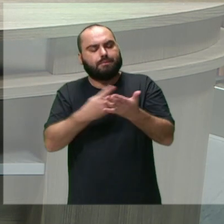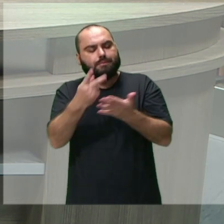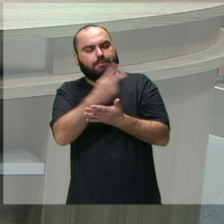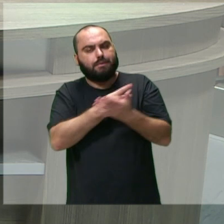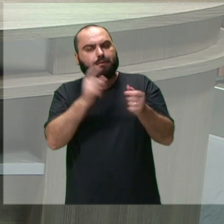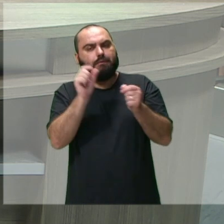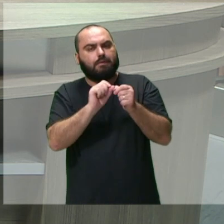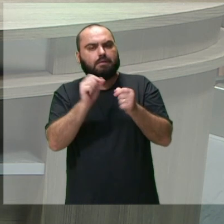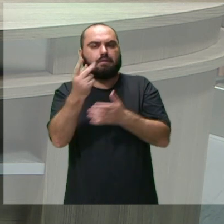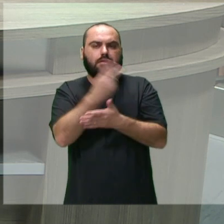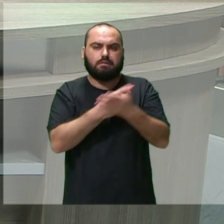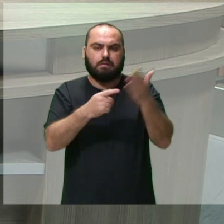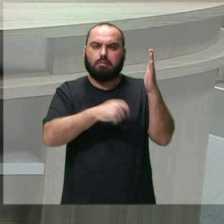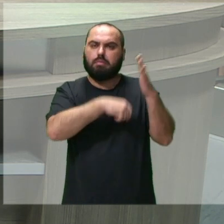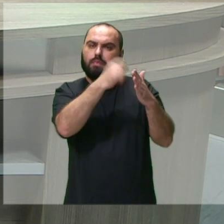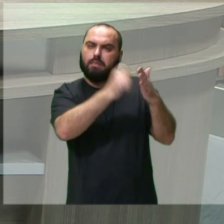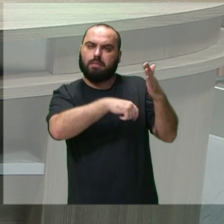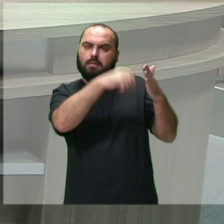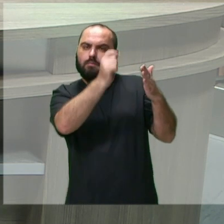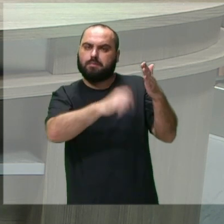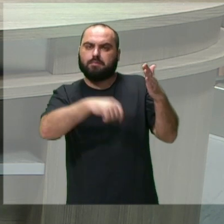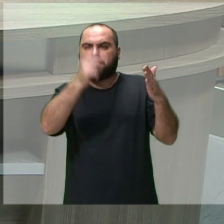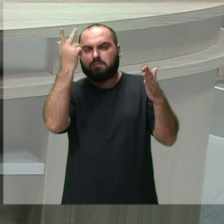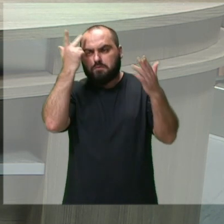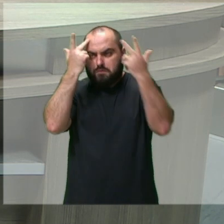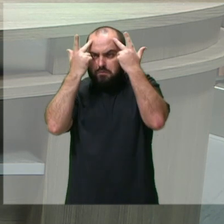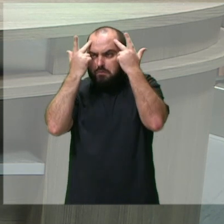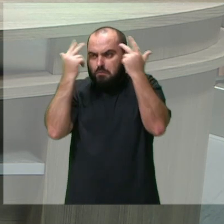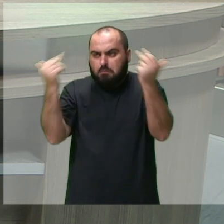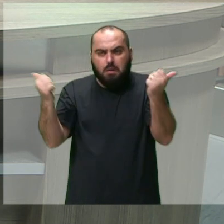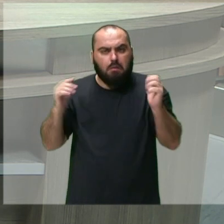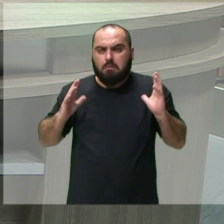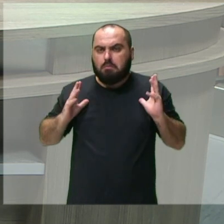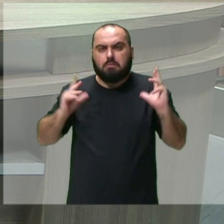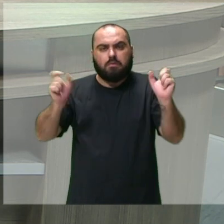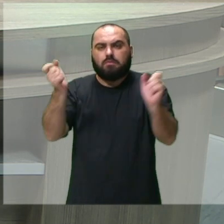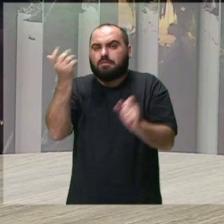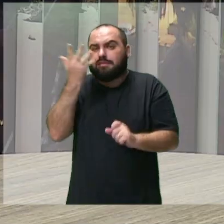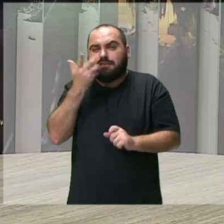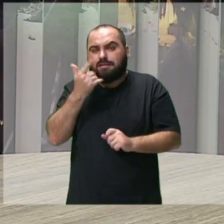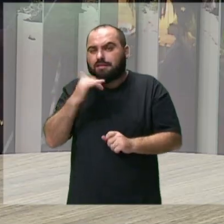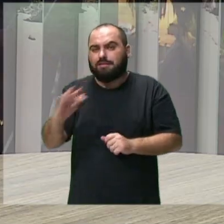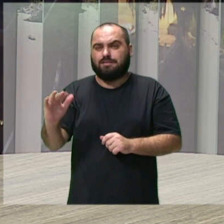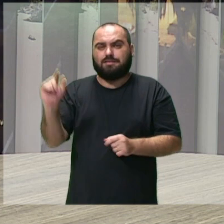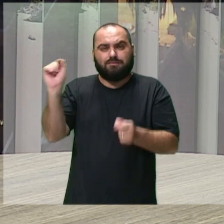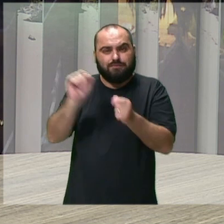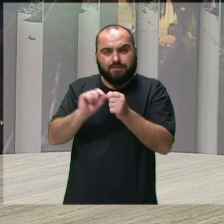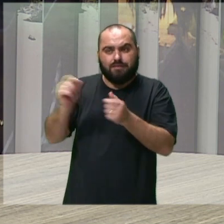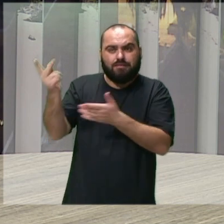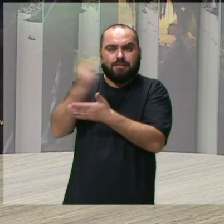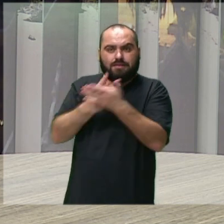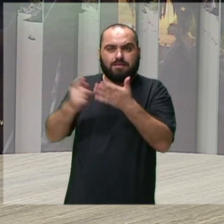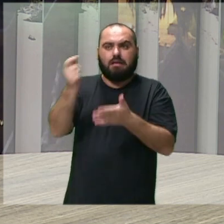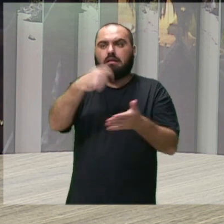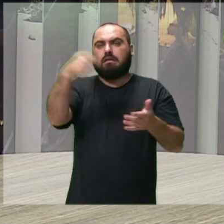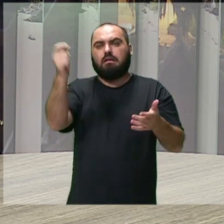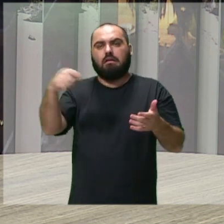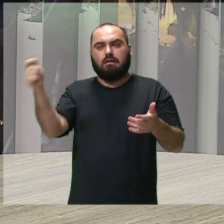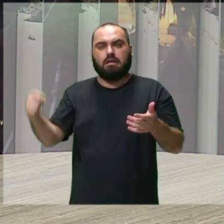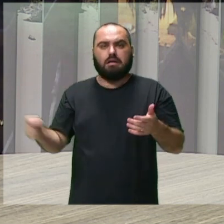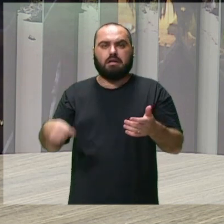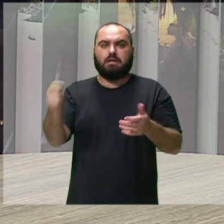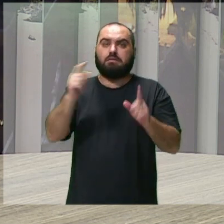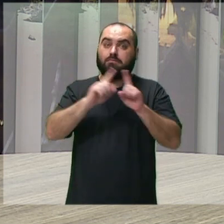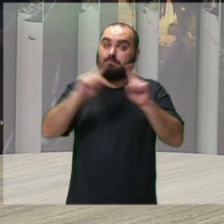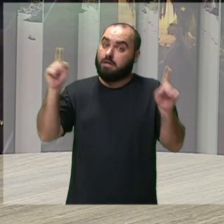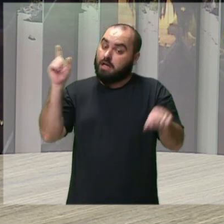os rabiscos, que eu acho que é comum a todo mundo, quem não foi criança e que não desenhou e que não rabiscou. Acontece que chega